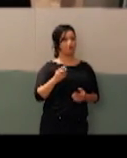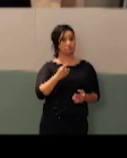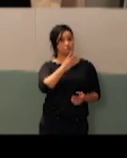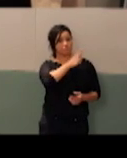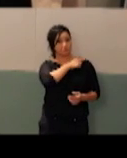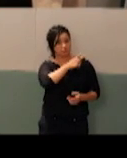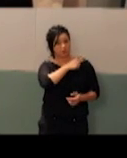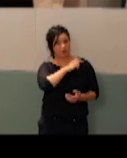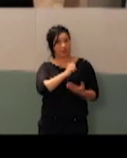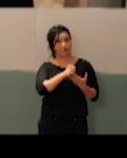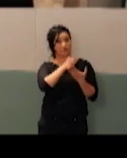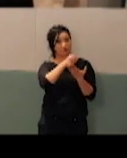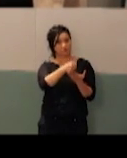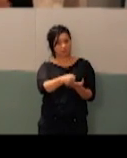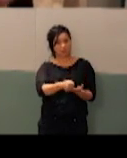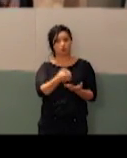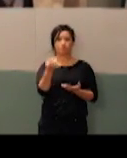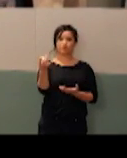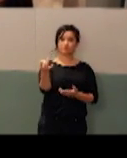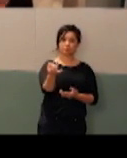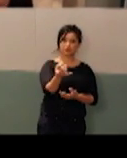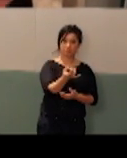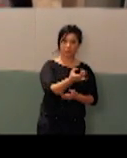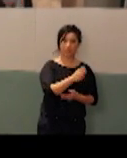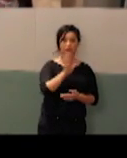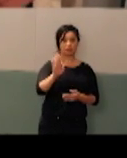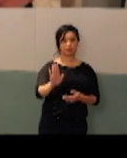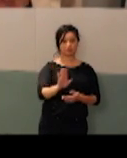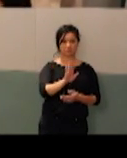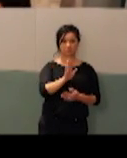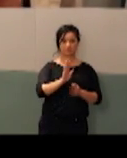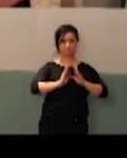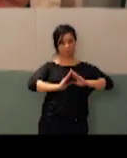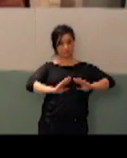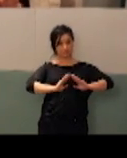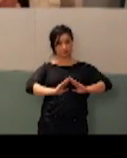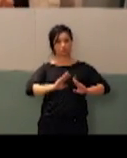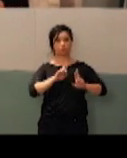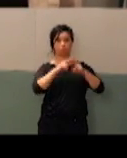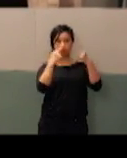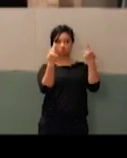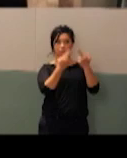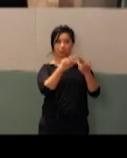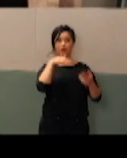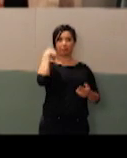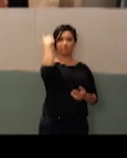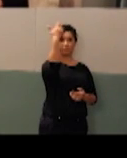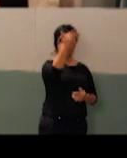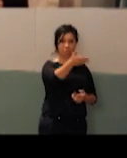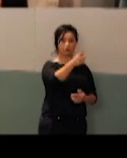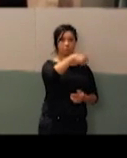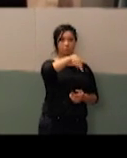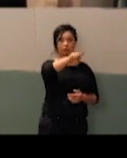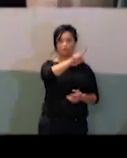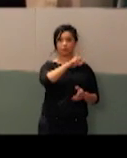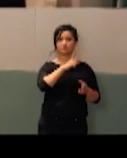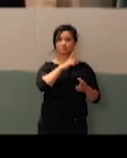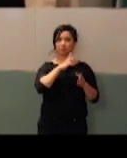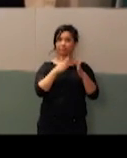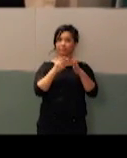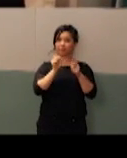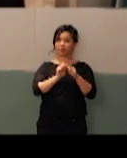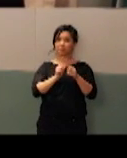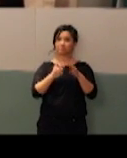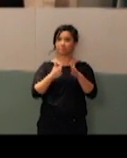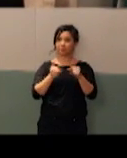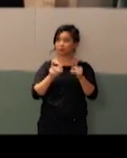presente pediu-me uma pequena reunião lá fora, o que foi concedido, e eles estão solicitando